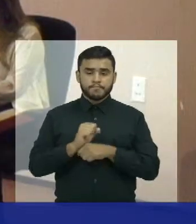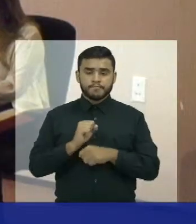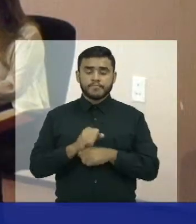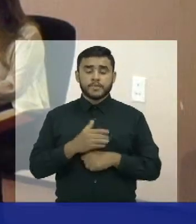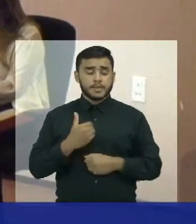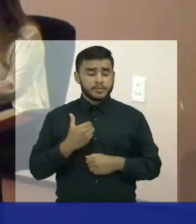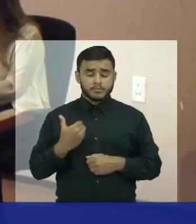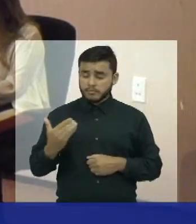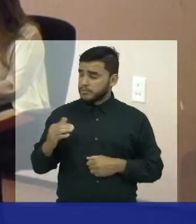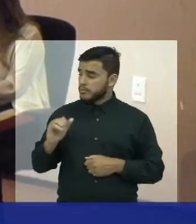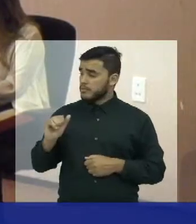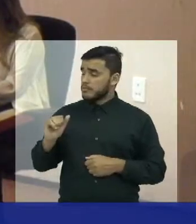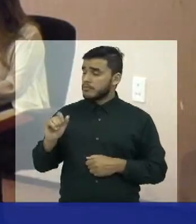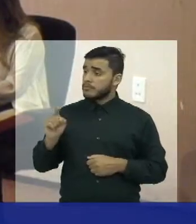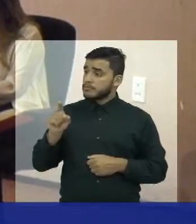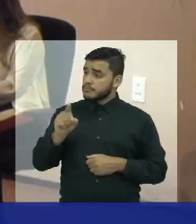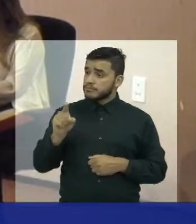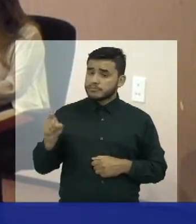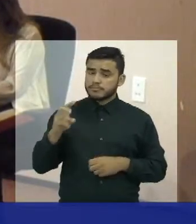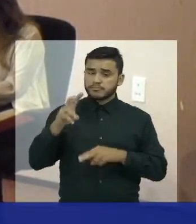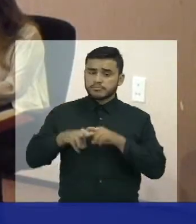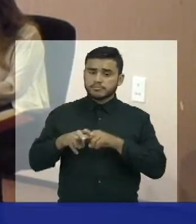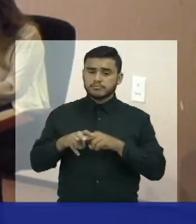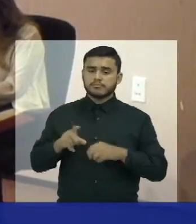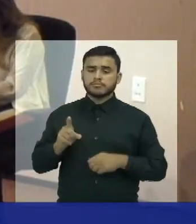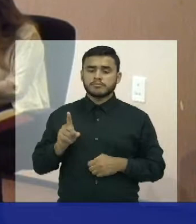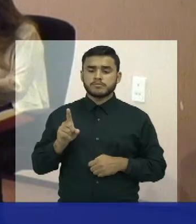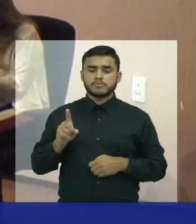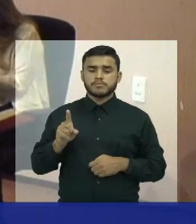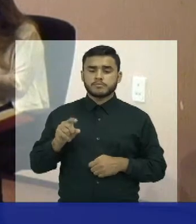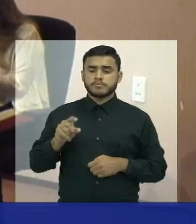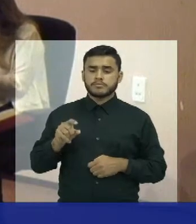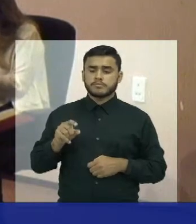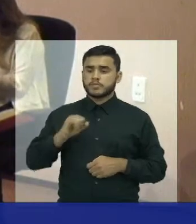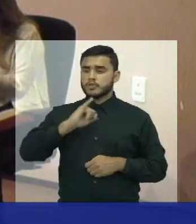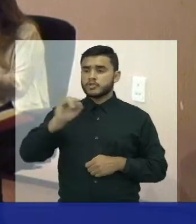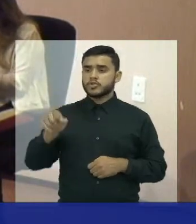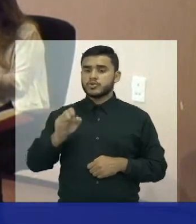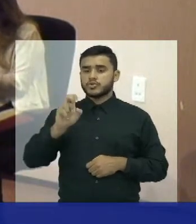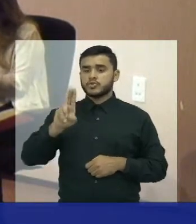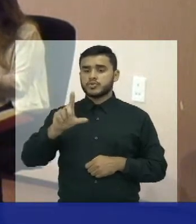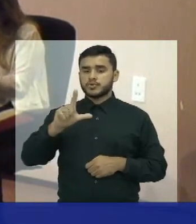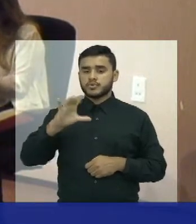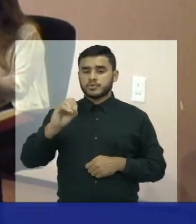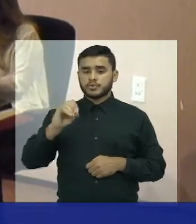para compor a mesa o senhor Júlio Santos, presidente da GEFIS.